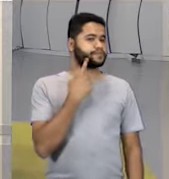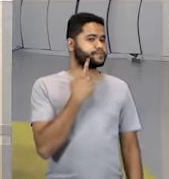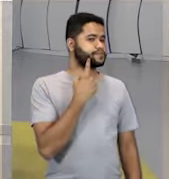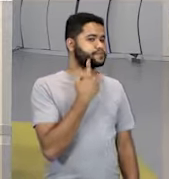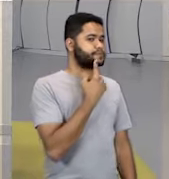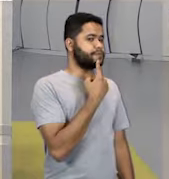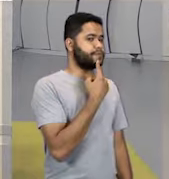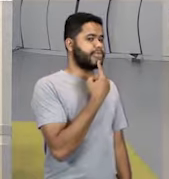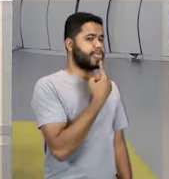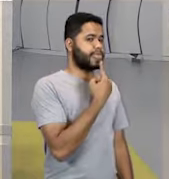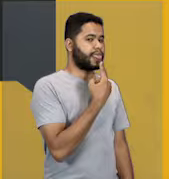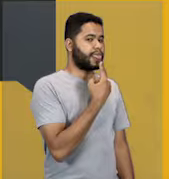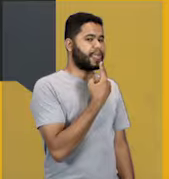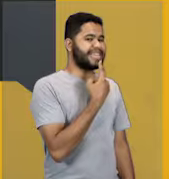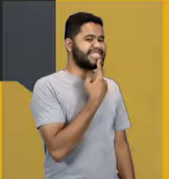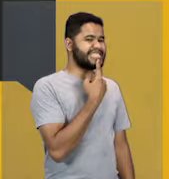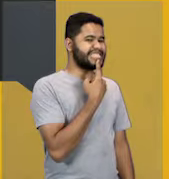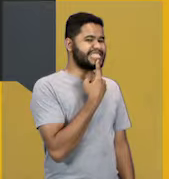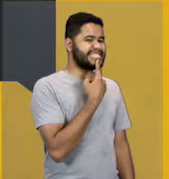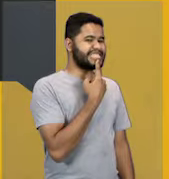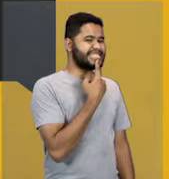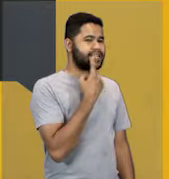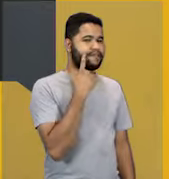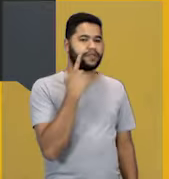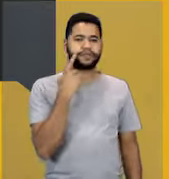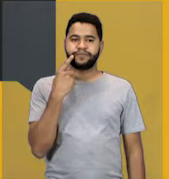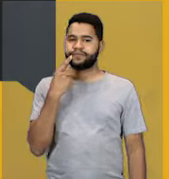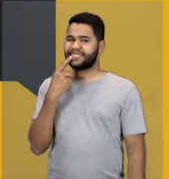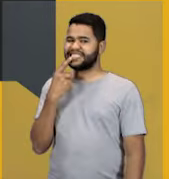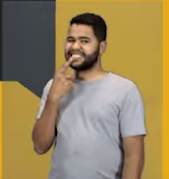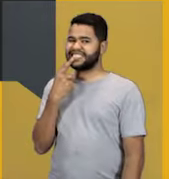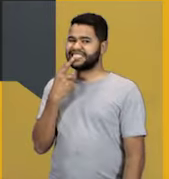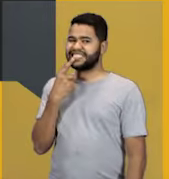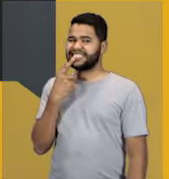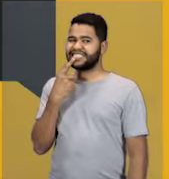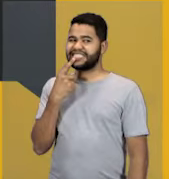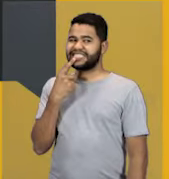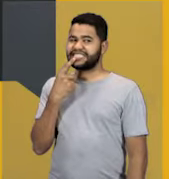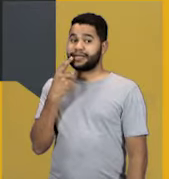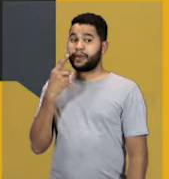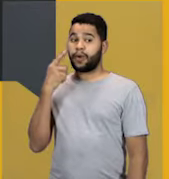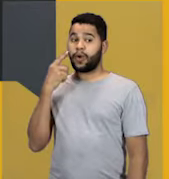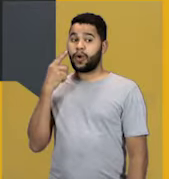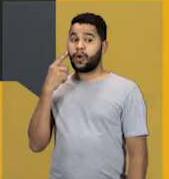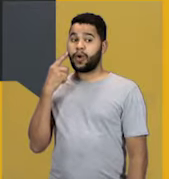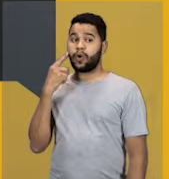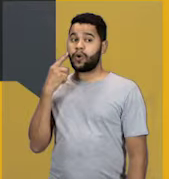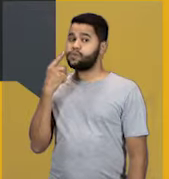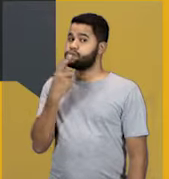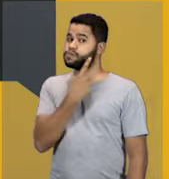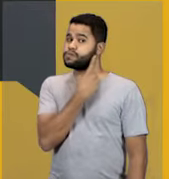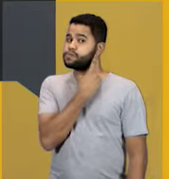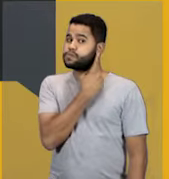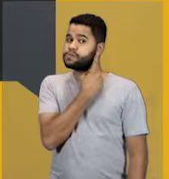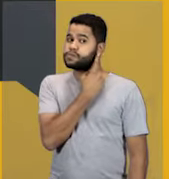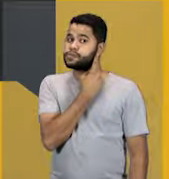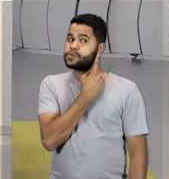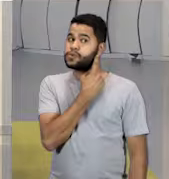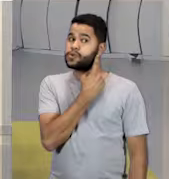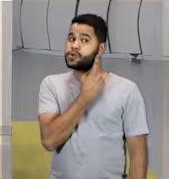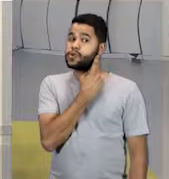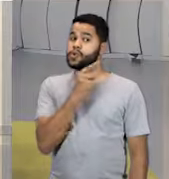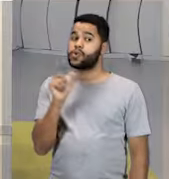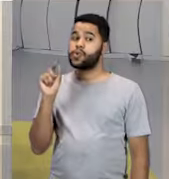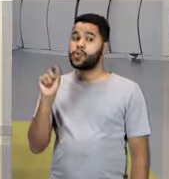aqui a língua, os dentes. E isso que está representado aqui e aqui